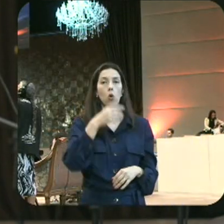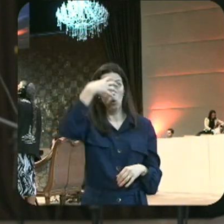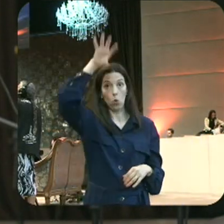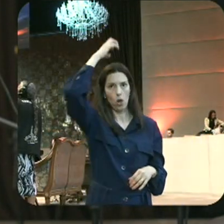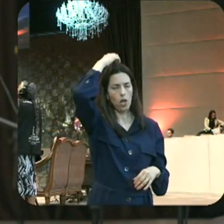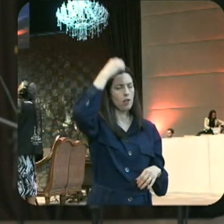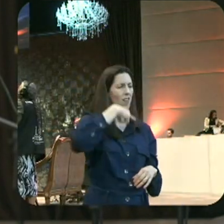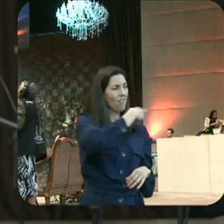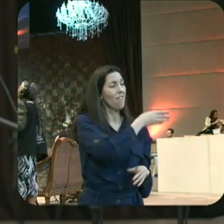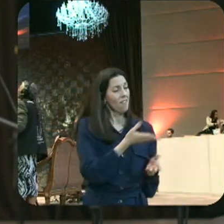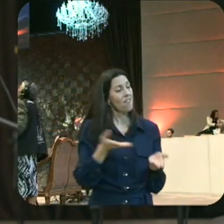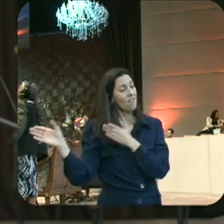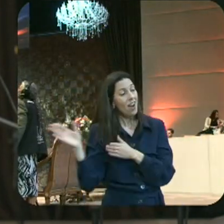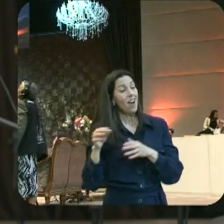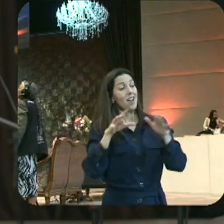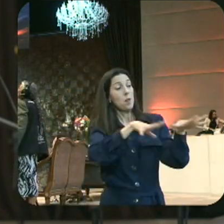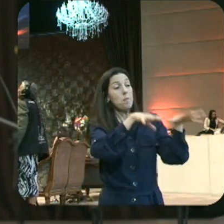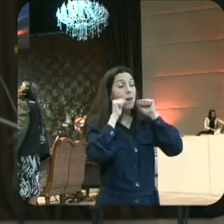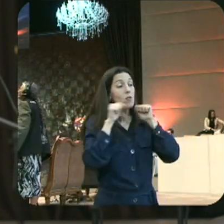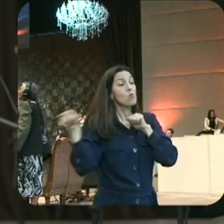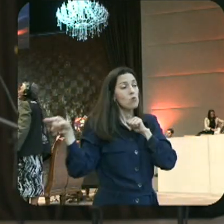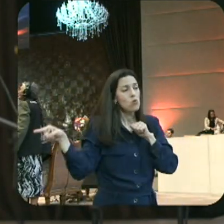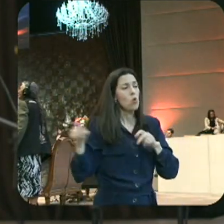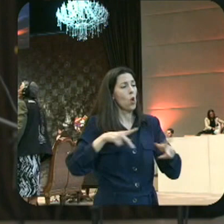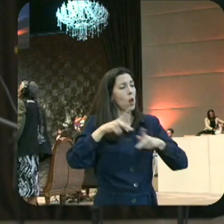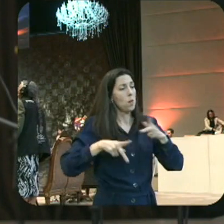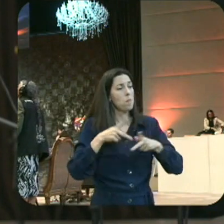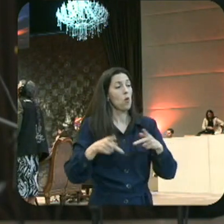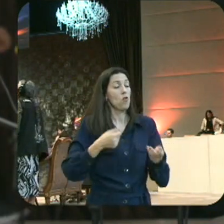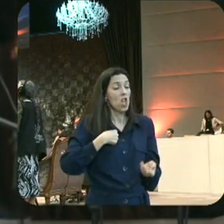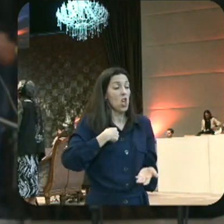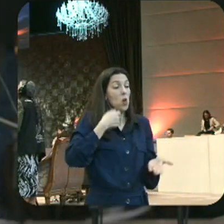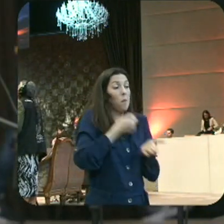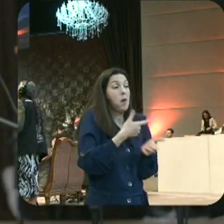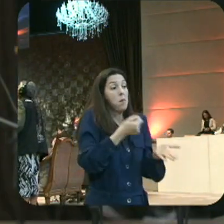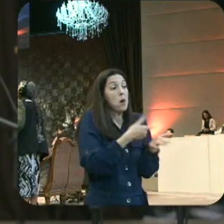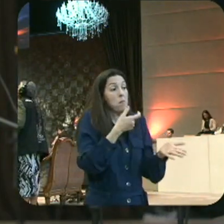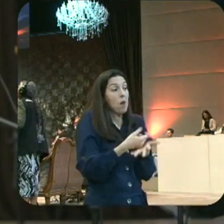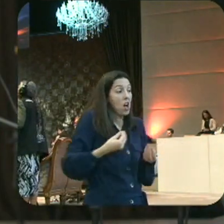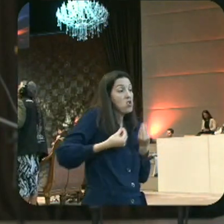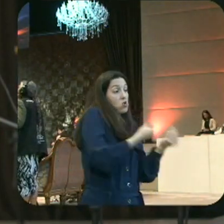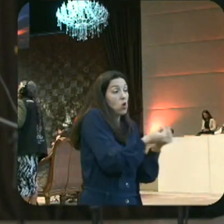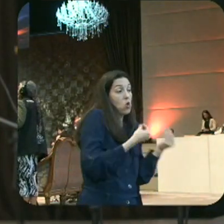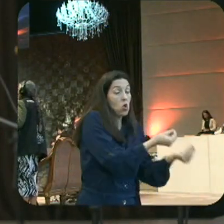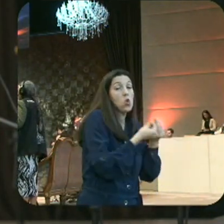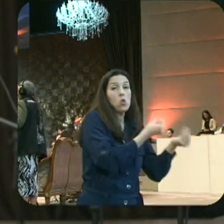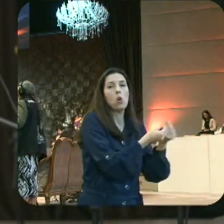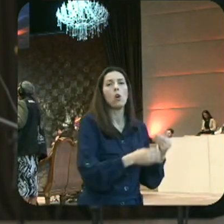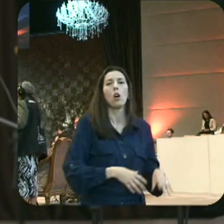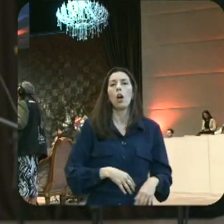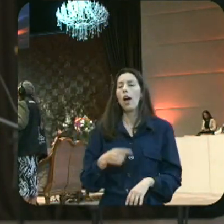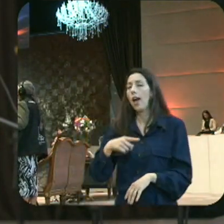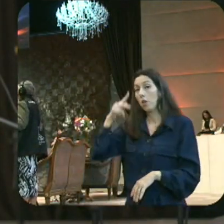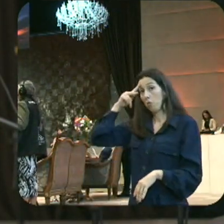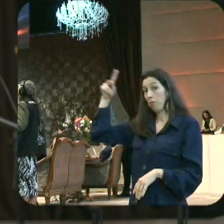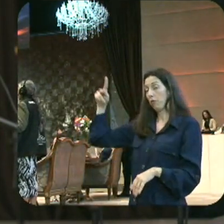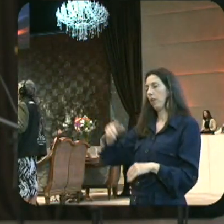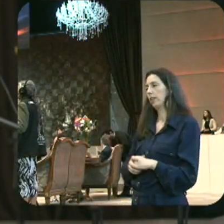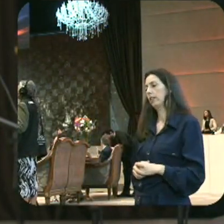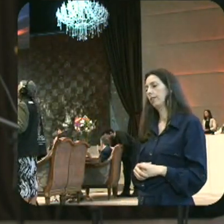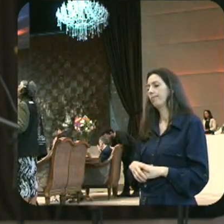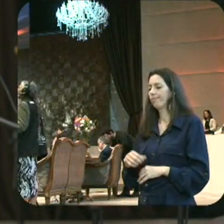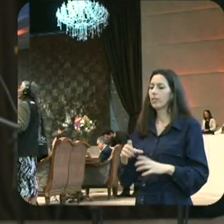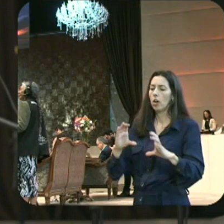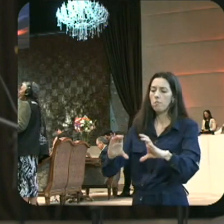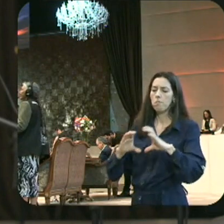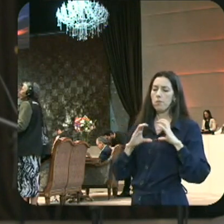posso. Eu não posso. E aí ele insistiu, insistiu, insistiu. E ele queria receber a grana.